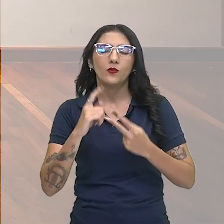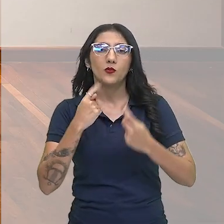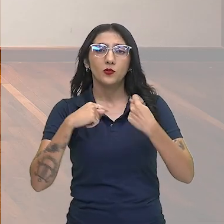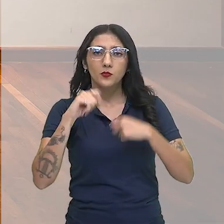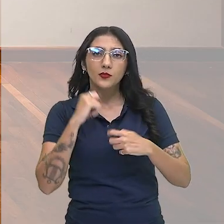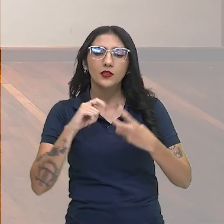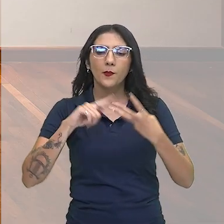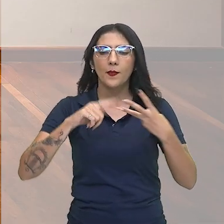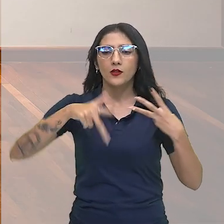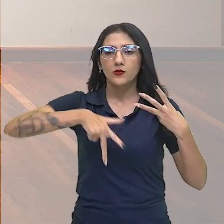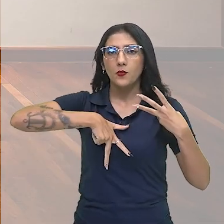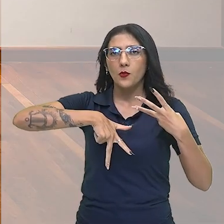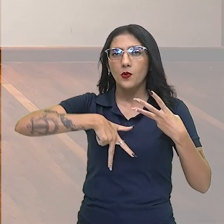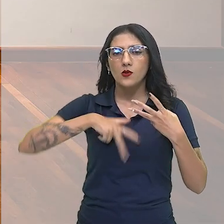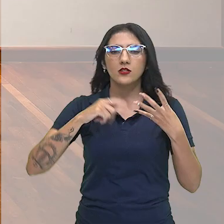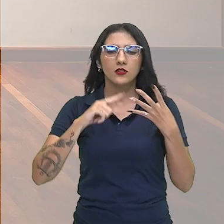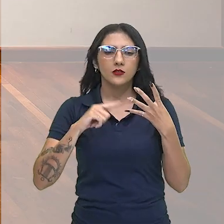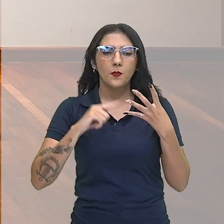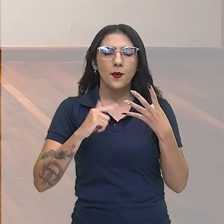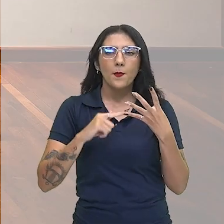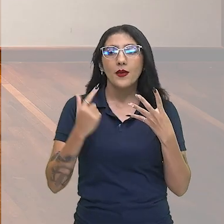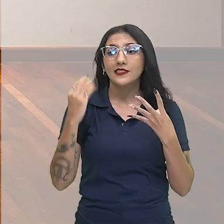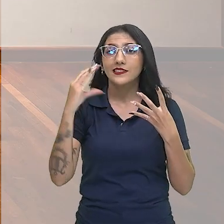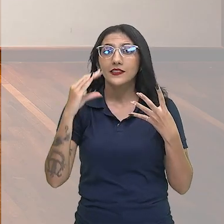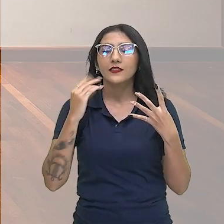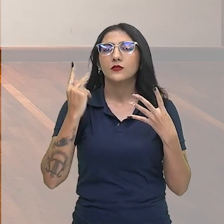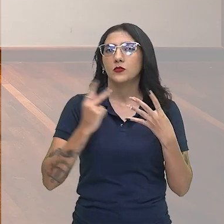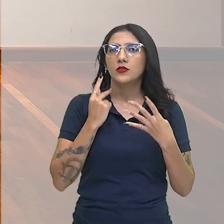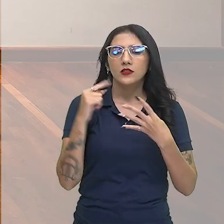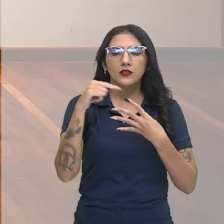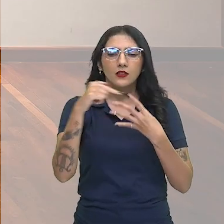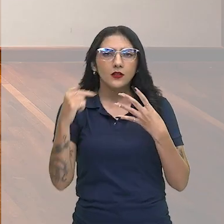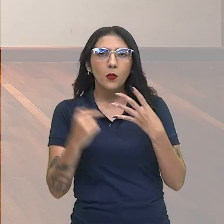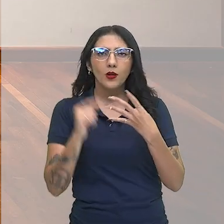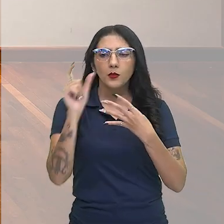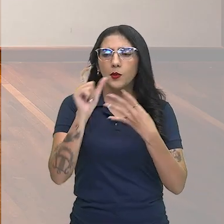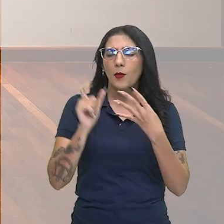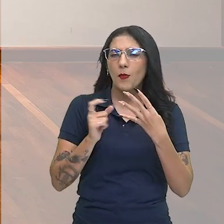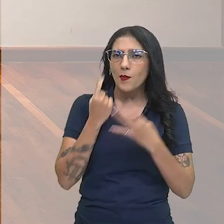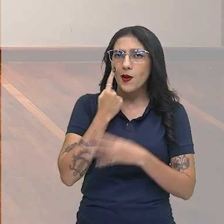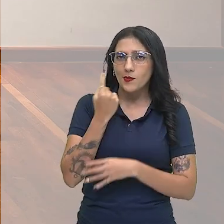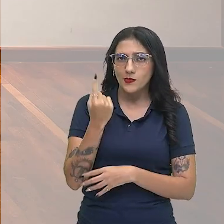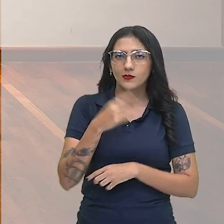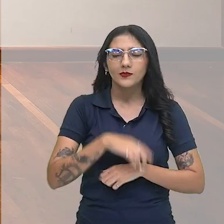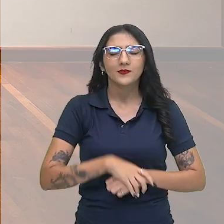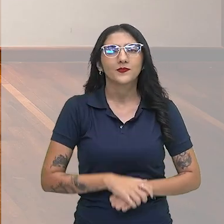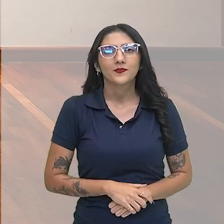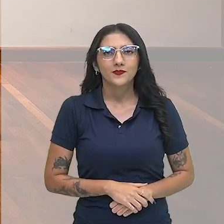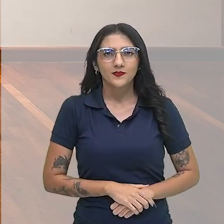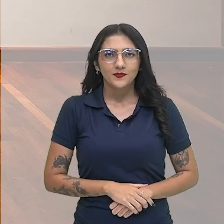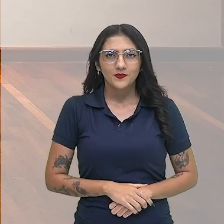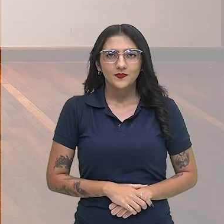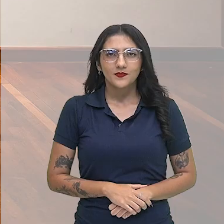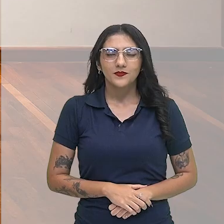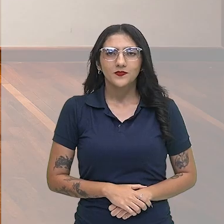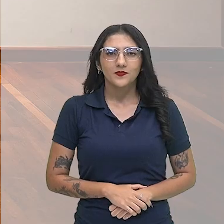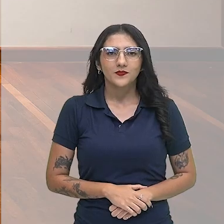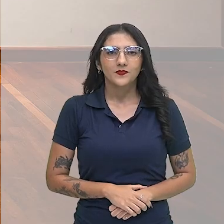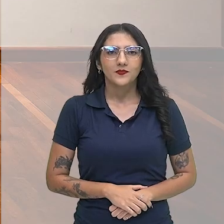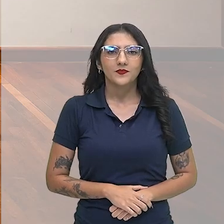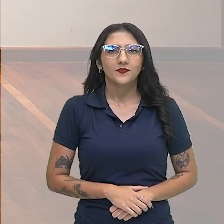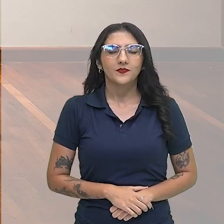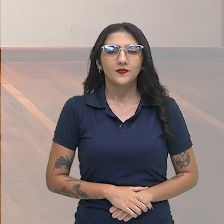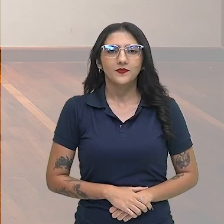a antropologia e a ciência política, né? Então, faz parte das chamadas ciências sociais, certo? Vamos, então,